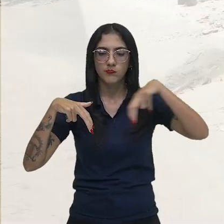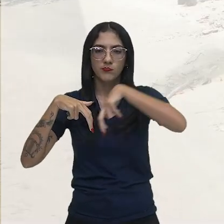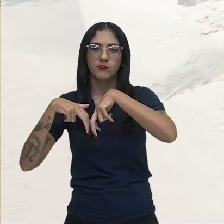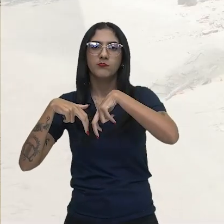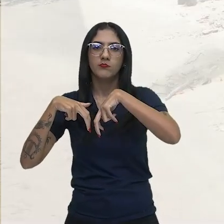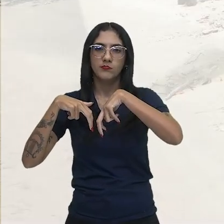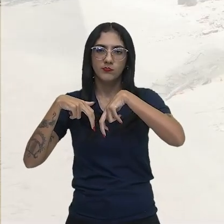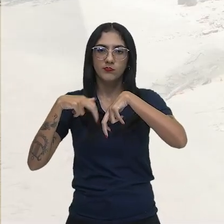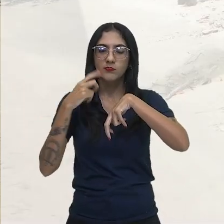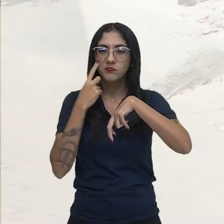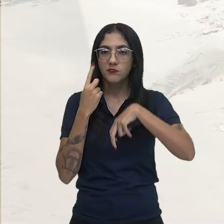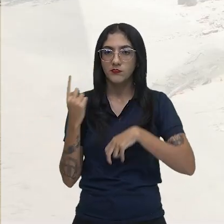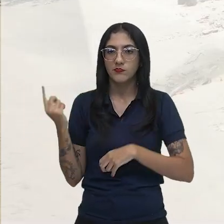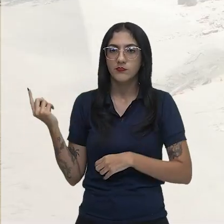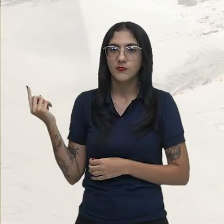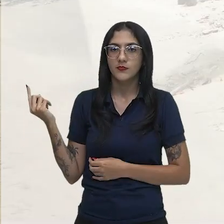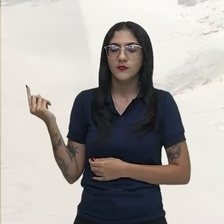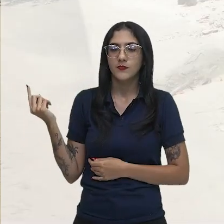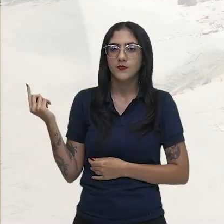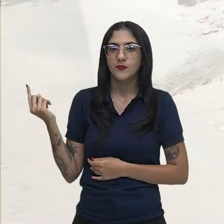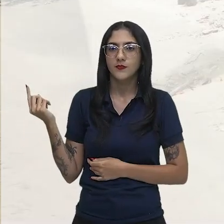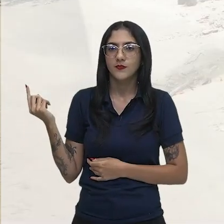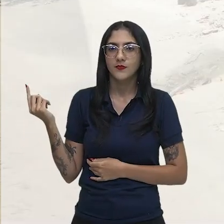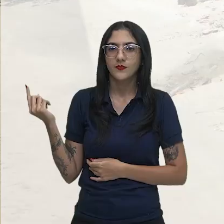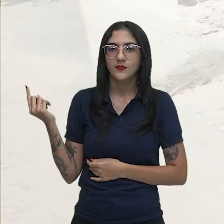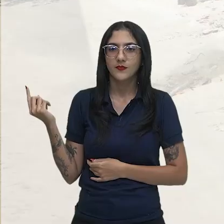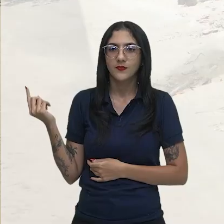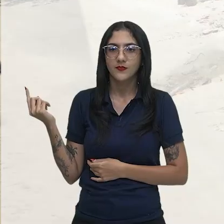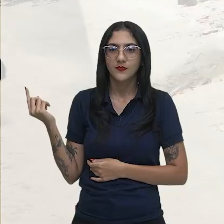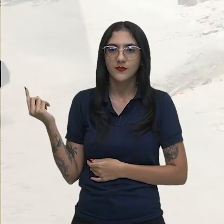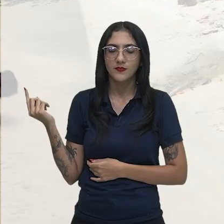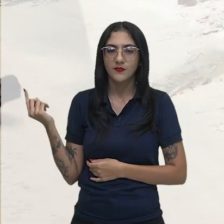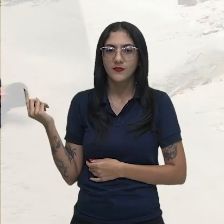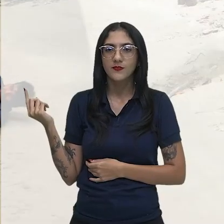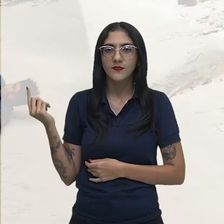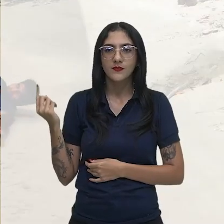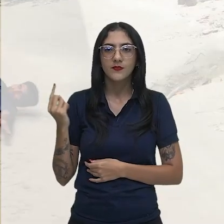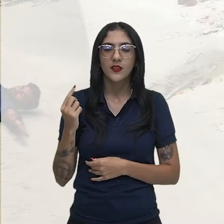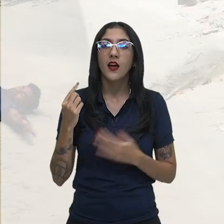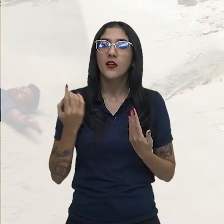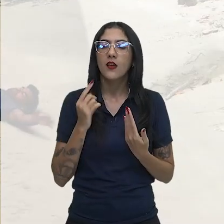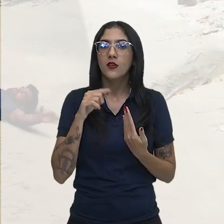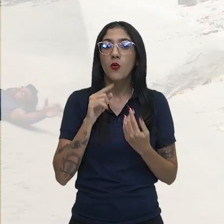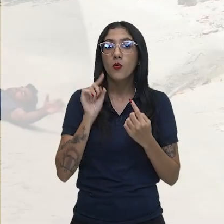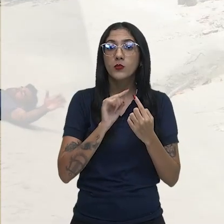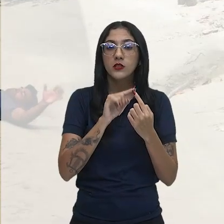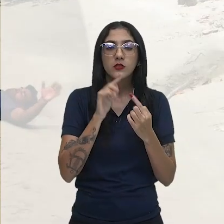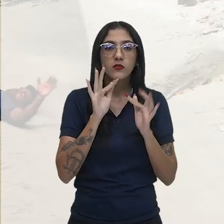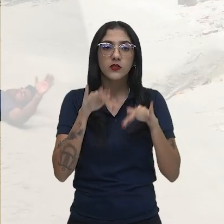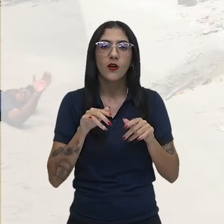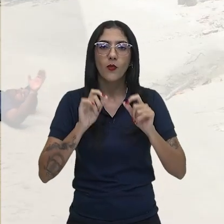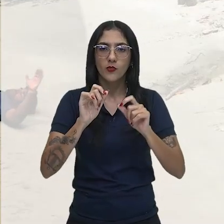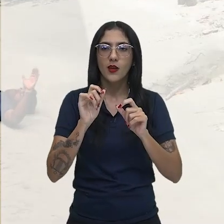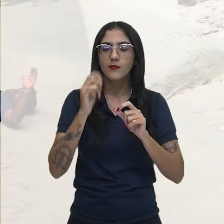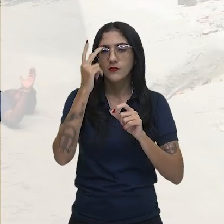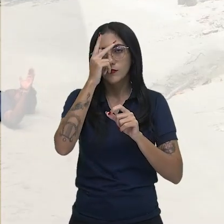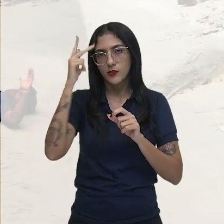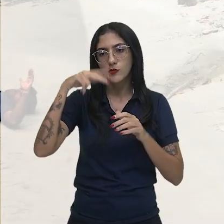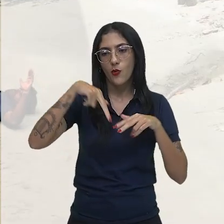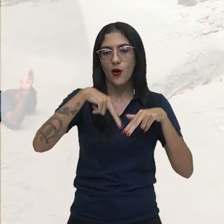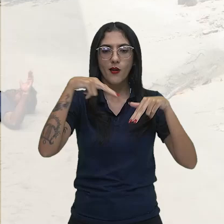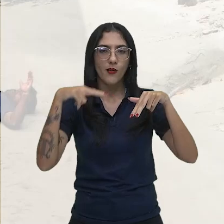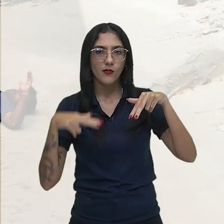ocorre o desequilíbrio do oponente e o objetivo final da luta marajoara, que é encostar as costas do